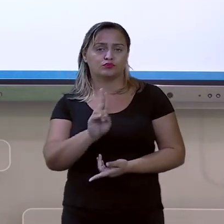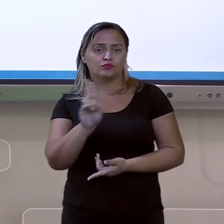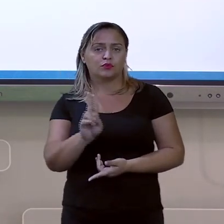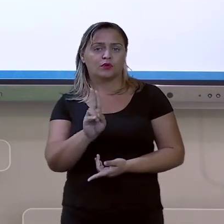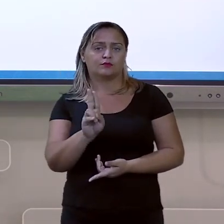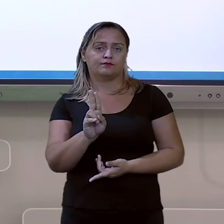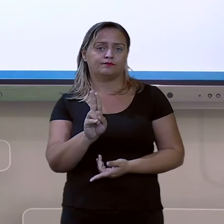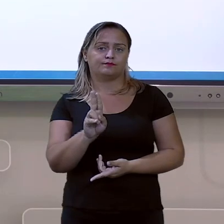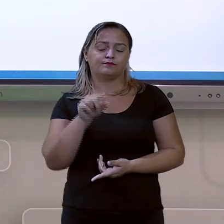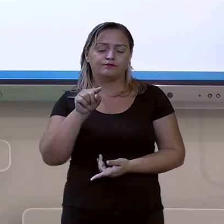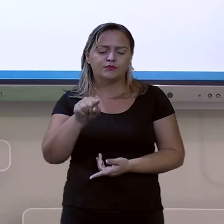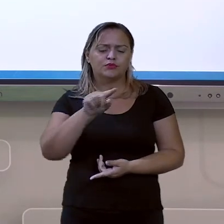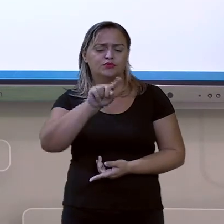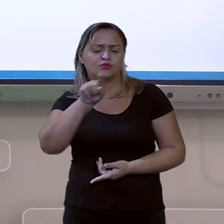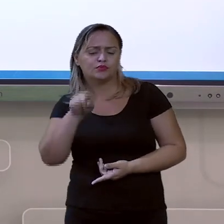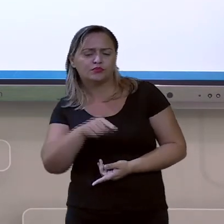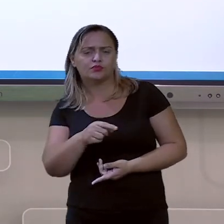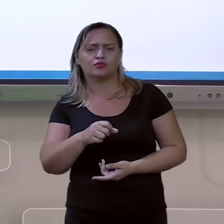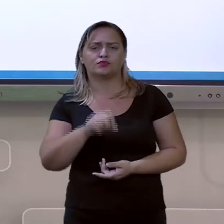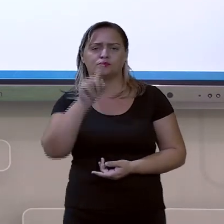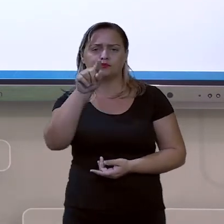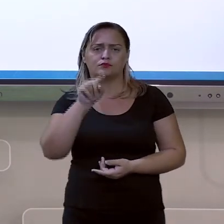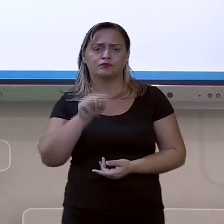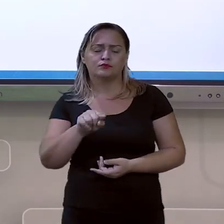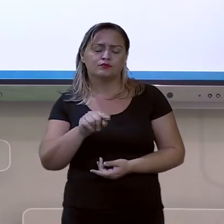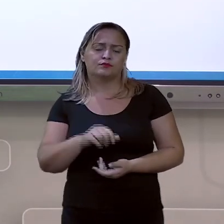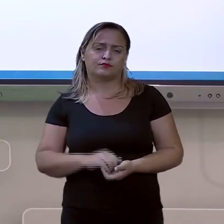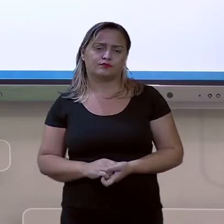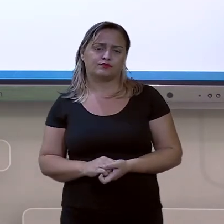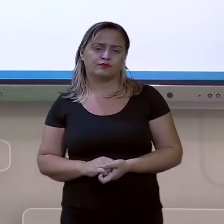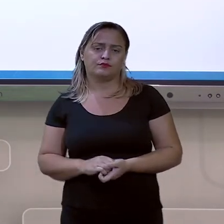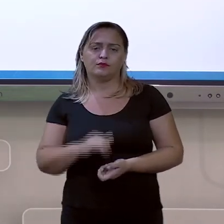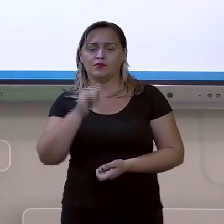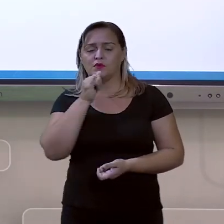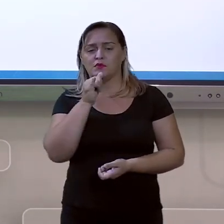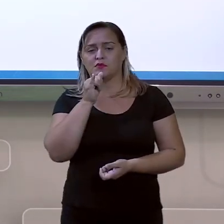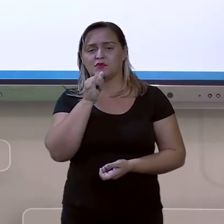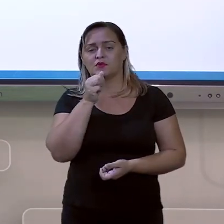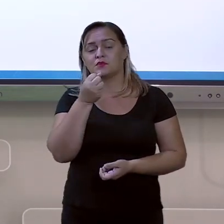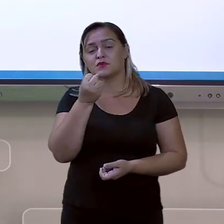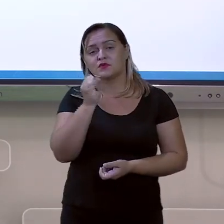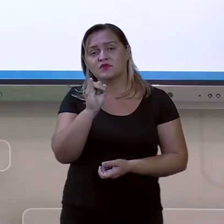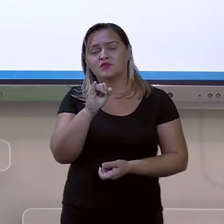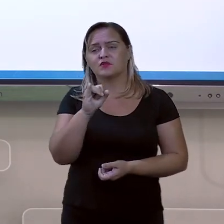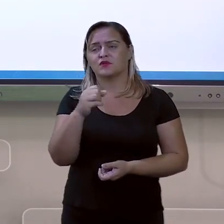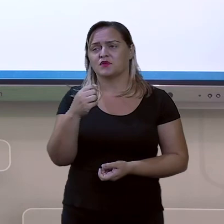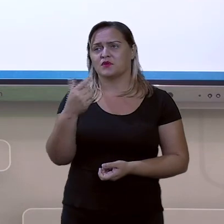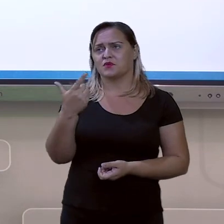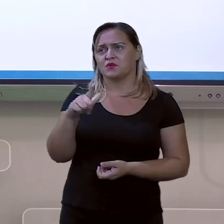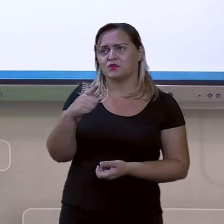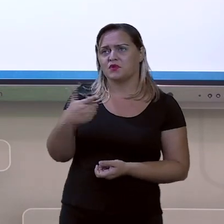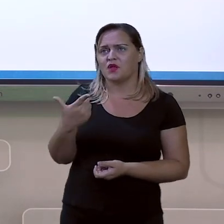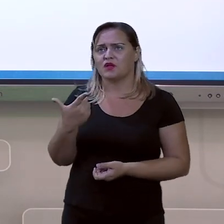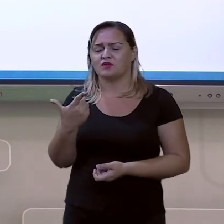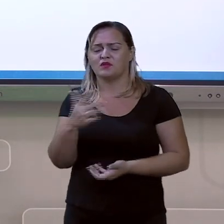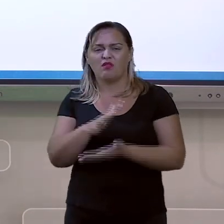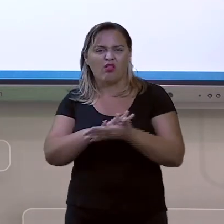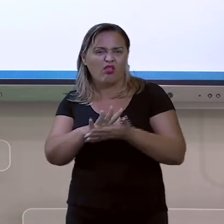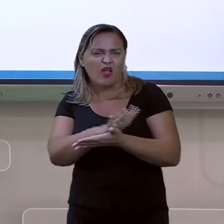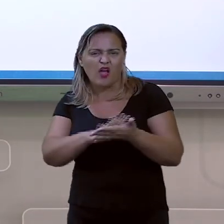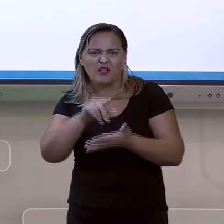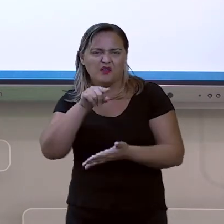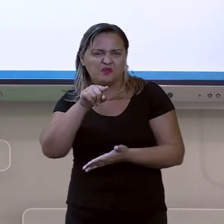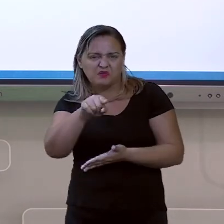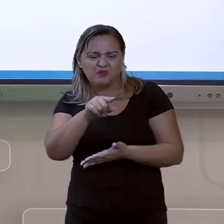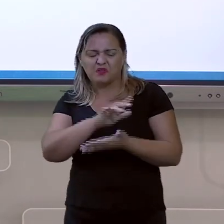mas então, Jaqueline, se o texto não tiver pontuado, eu não consigo entender nada? Consegue. Consegue sim,